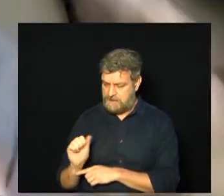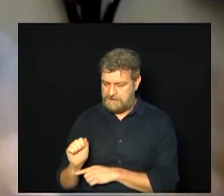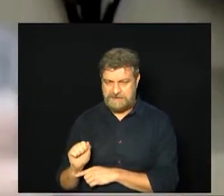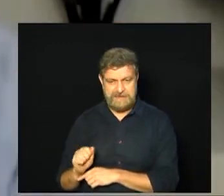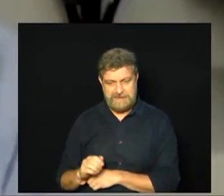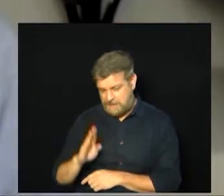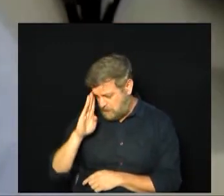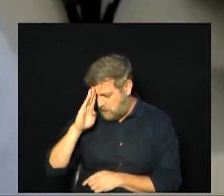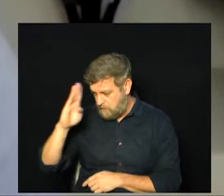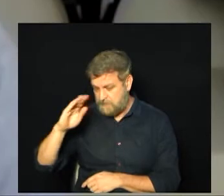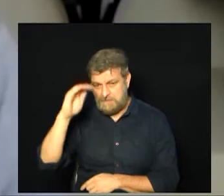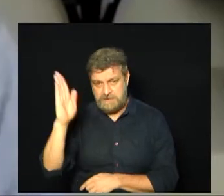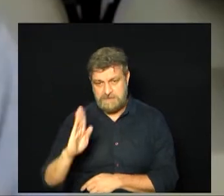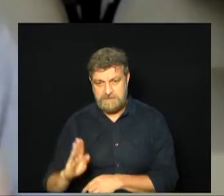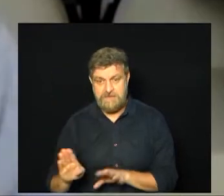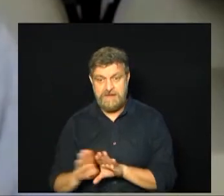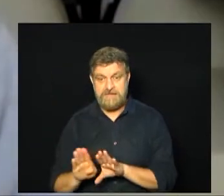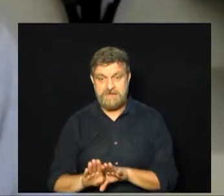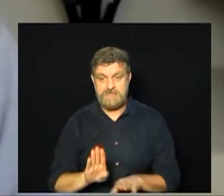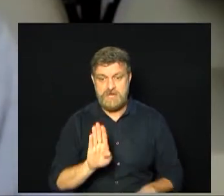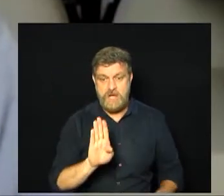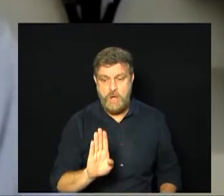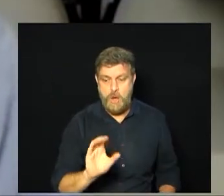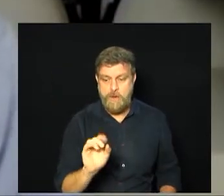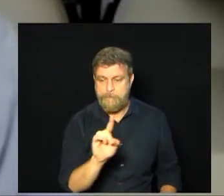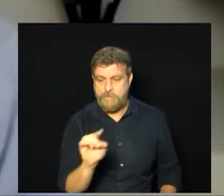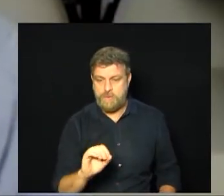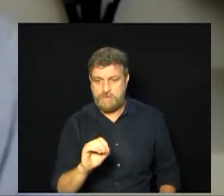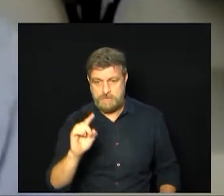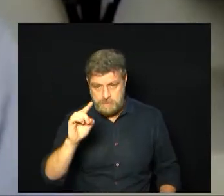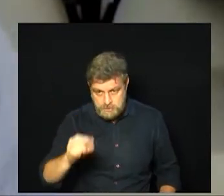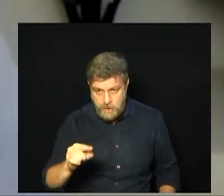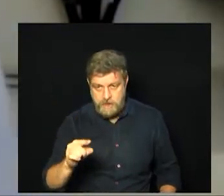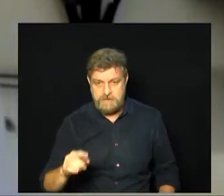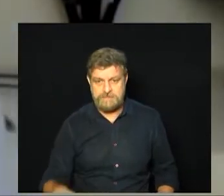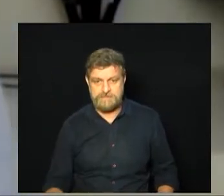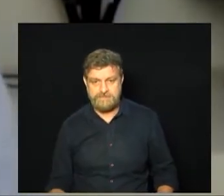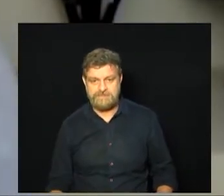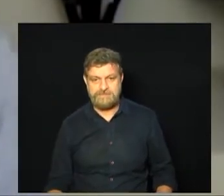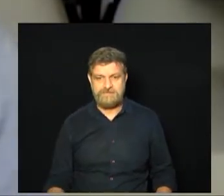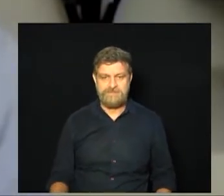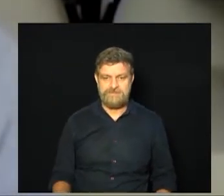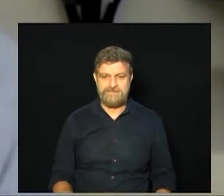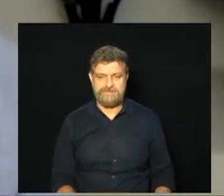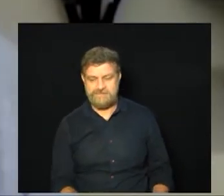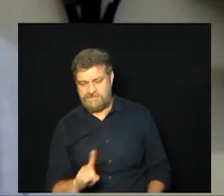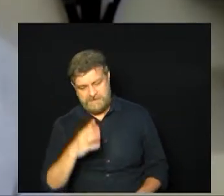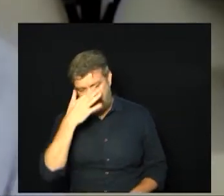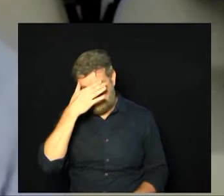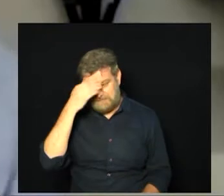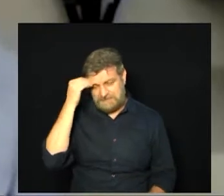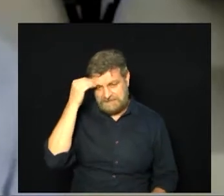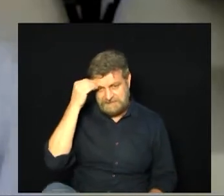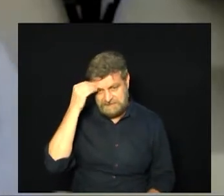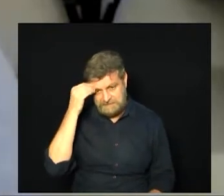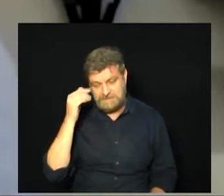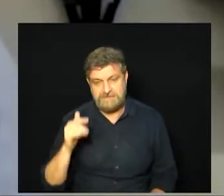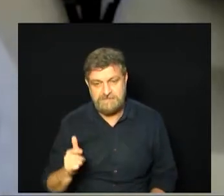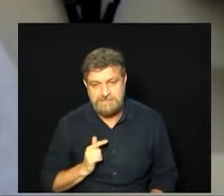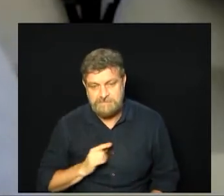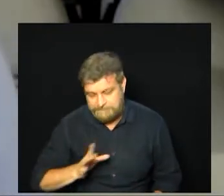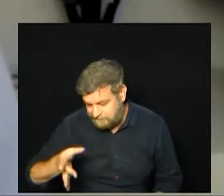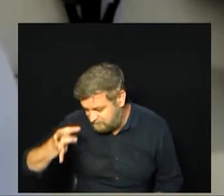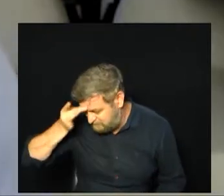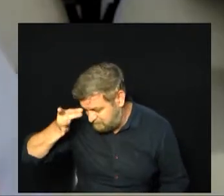brasileiro. E o Bozó na esquerda. Capital Como esquecer? Futebol, né? Hoje é um dia... Não esqueço, essas coisas que ficam quando a gente